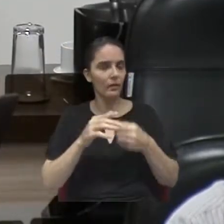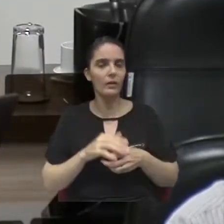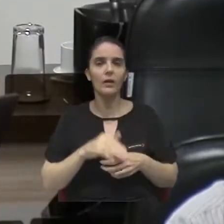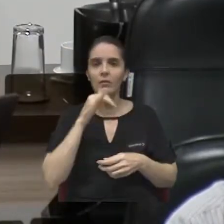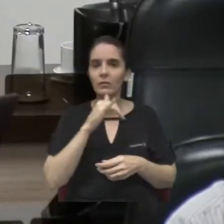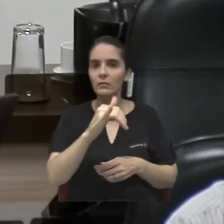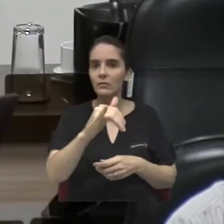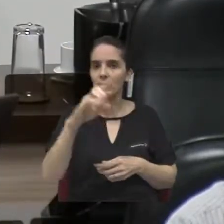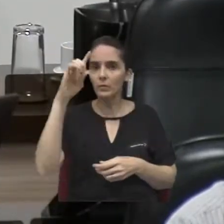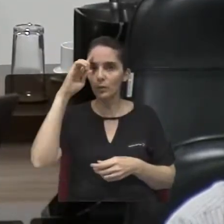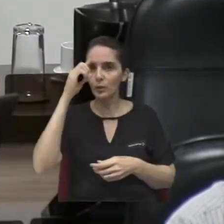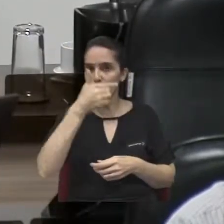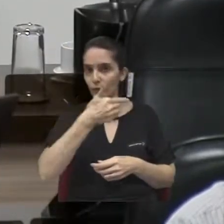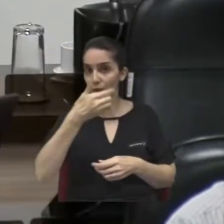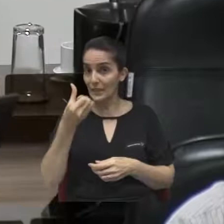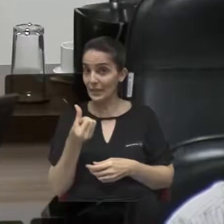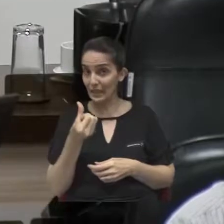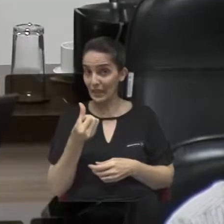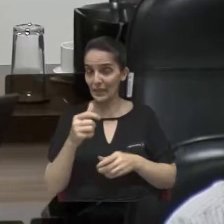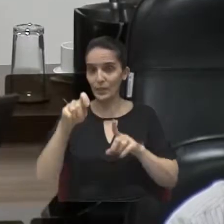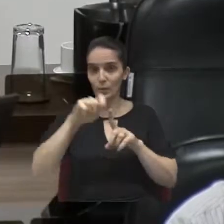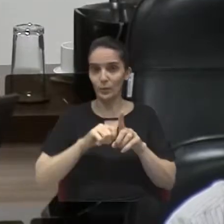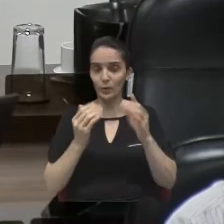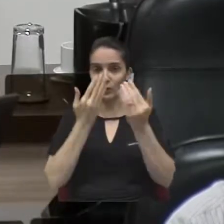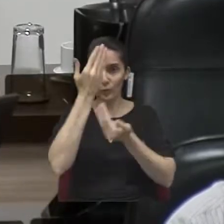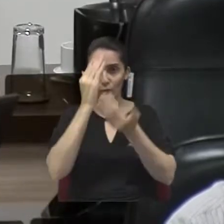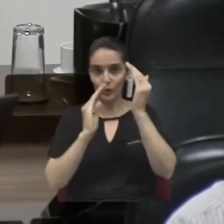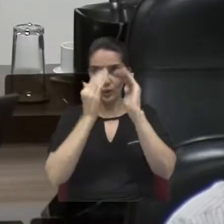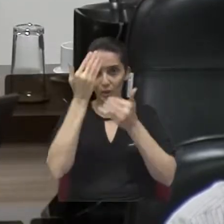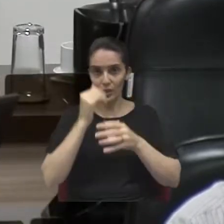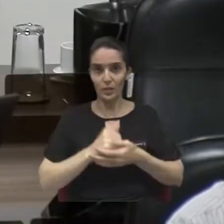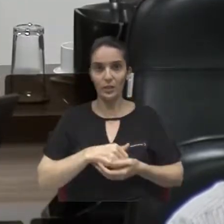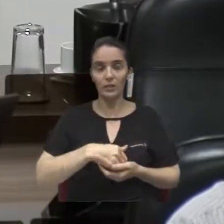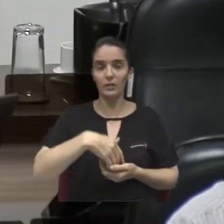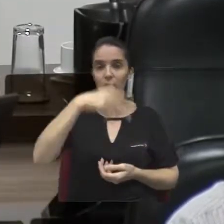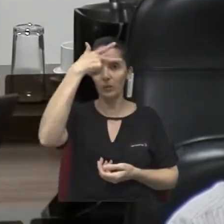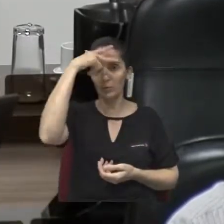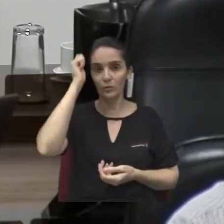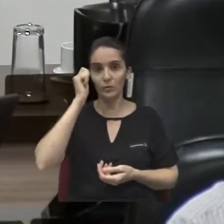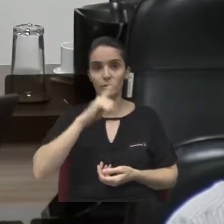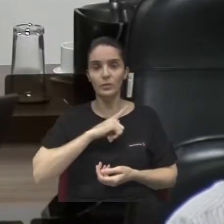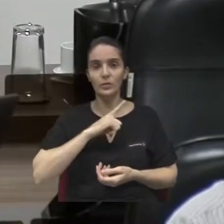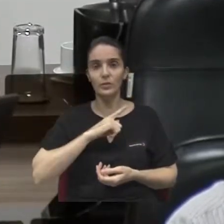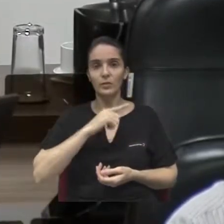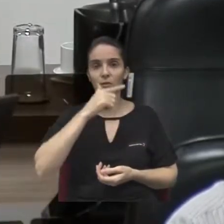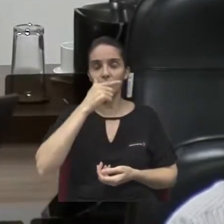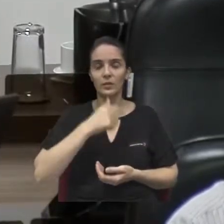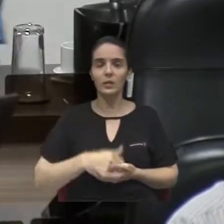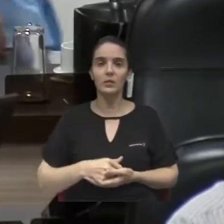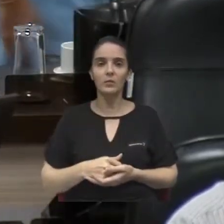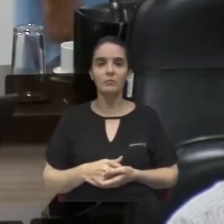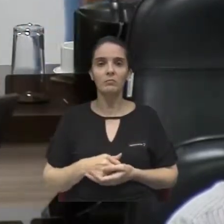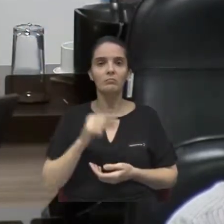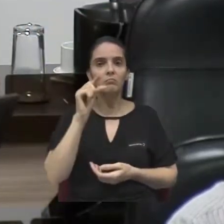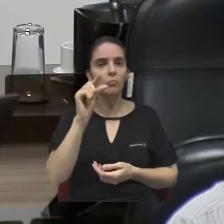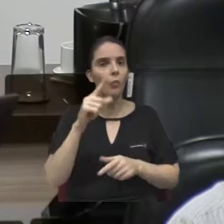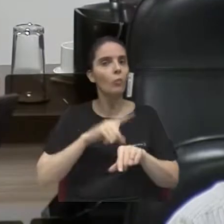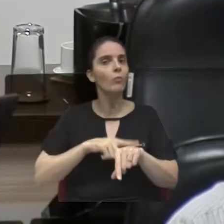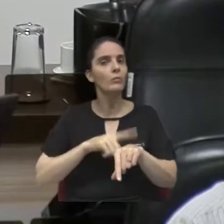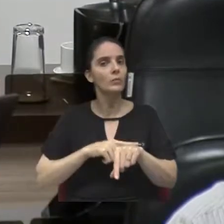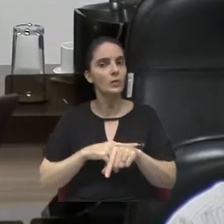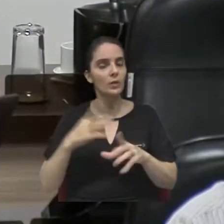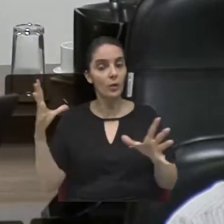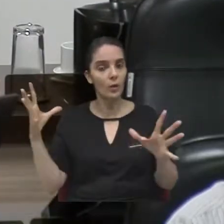dia 26 de fevereiro, que a Prefeitura teria 90 dias para poder zerar. 26 de fevereiro. Nós já estamos no